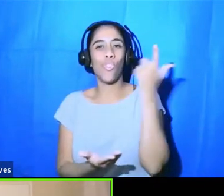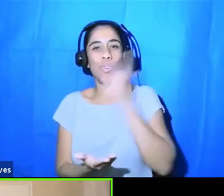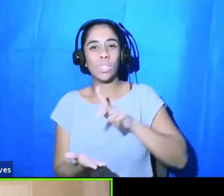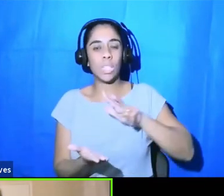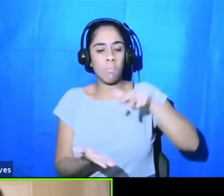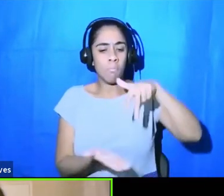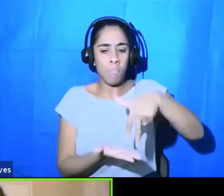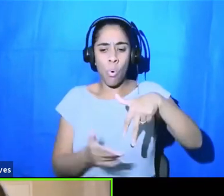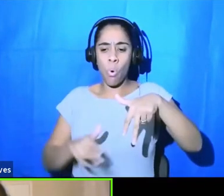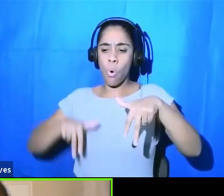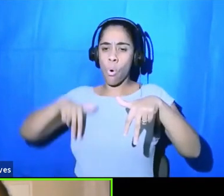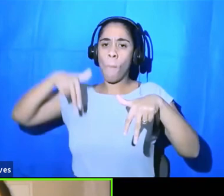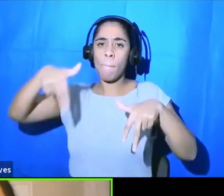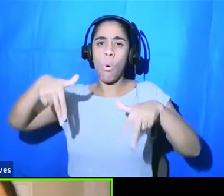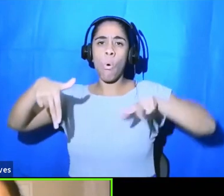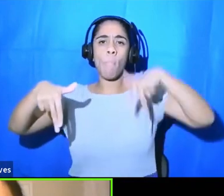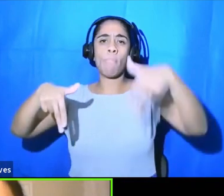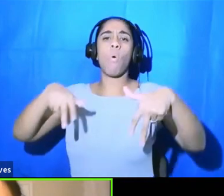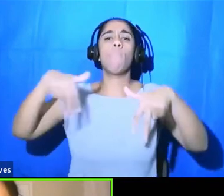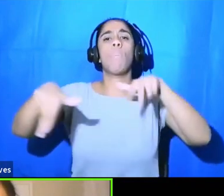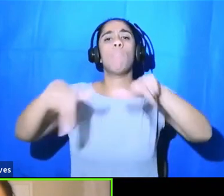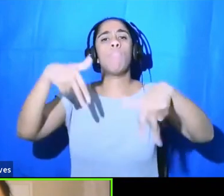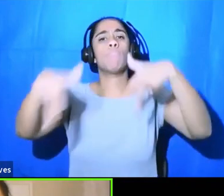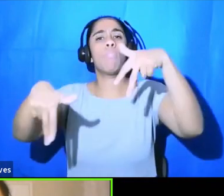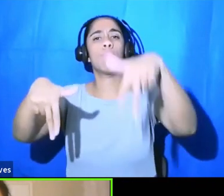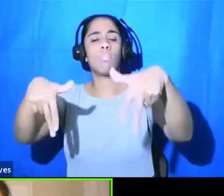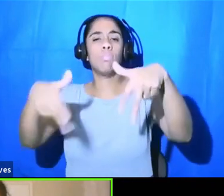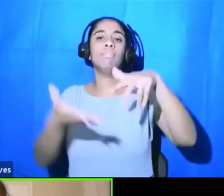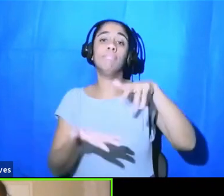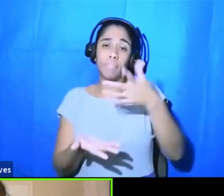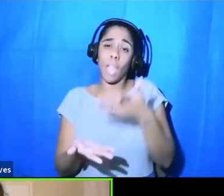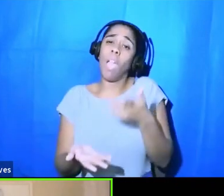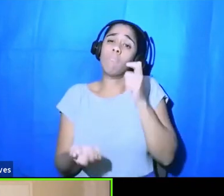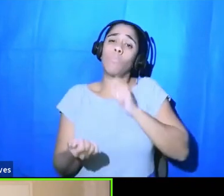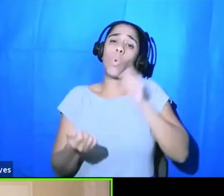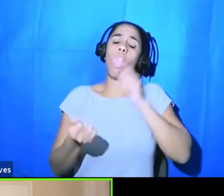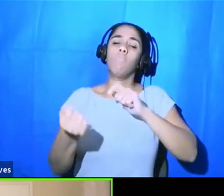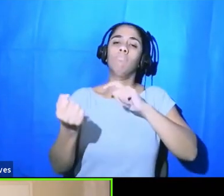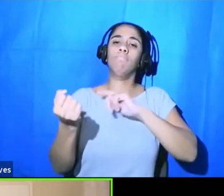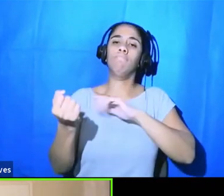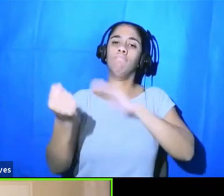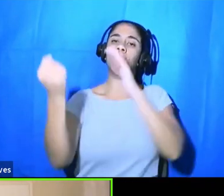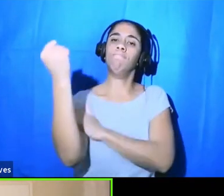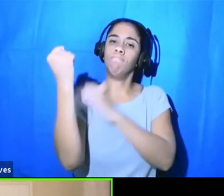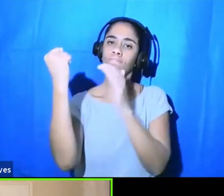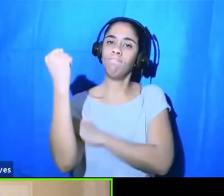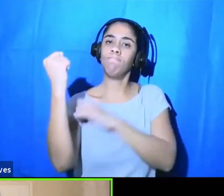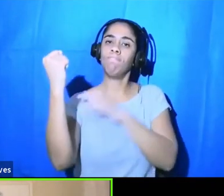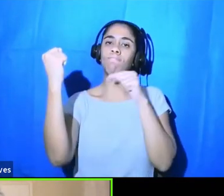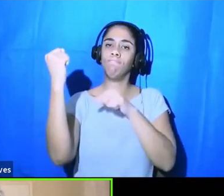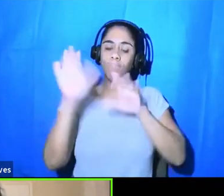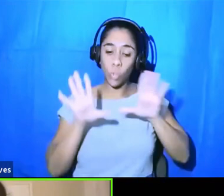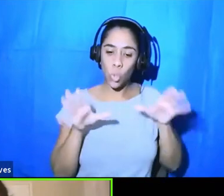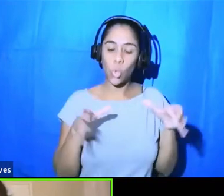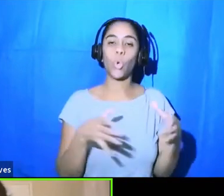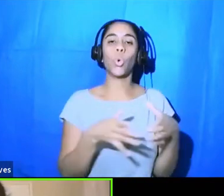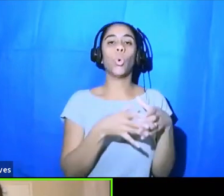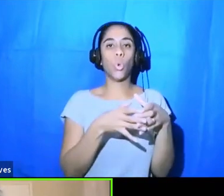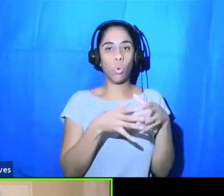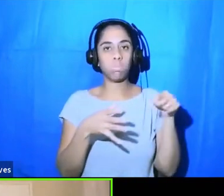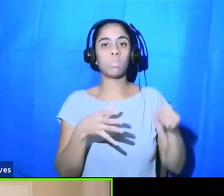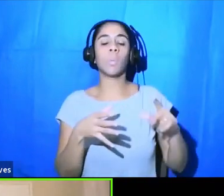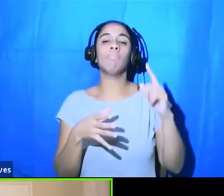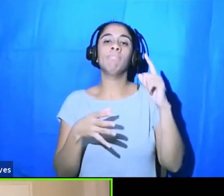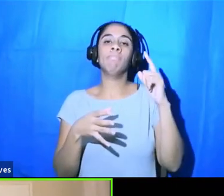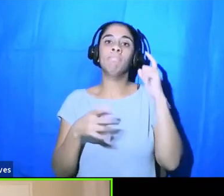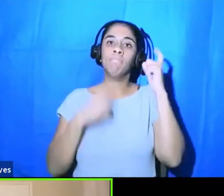as feministas que se despliegan na institucionalidade, que são que concretamente impulsam